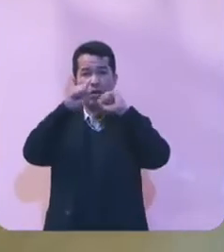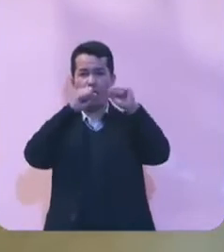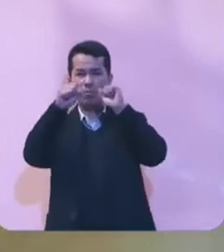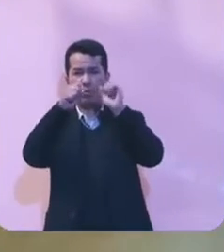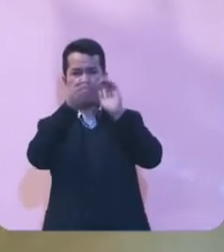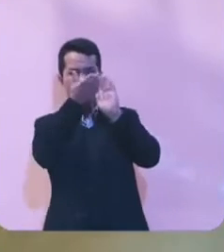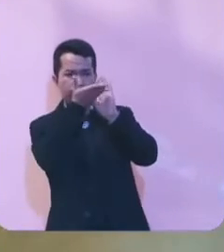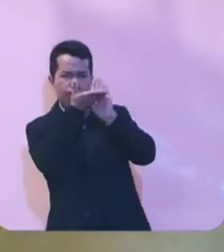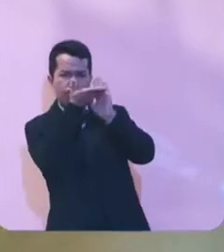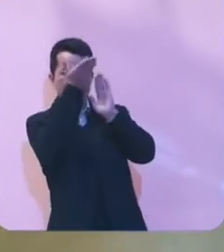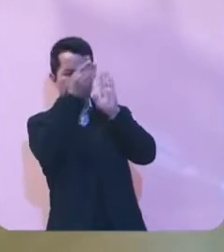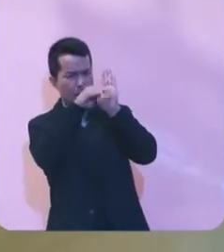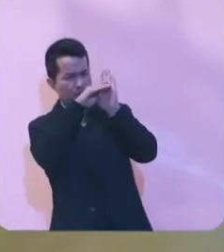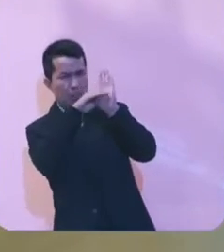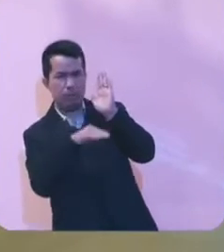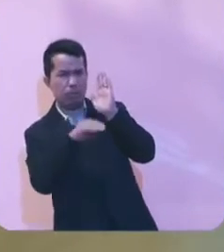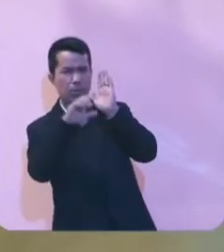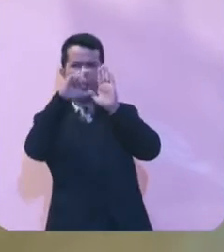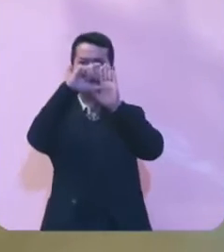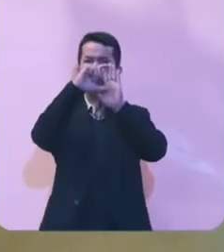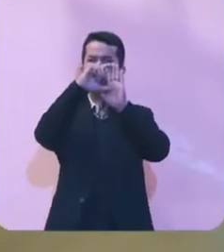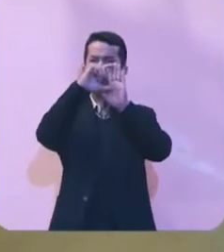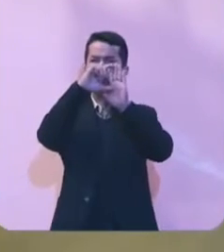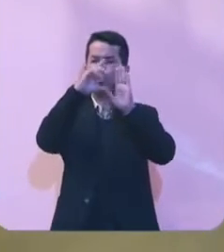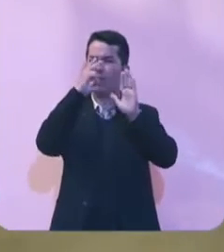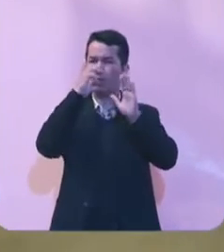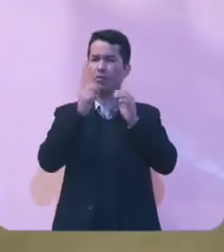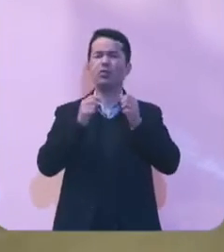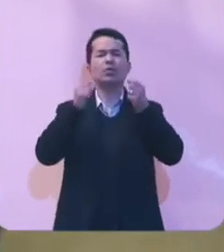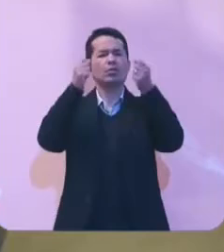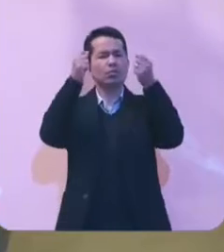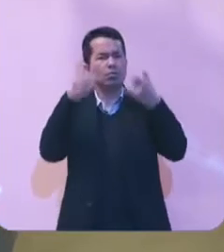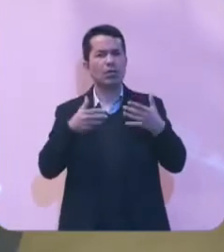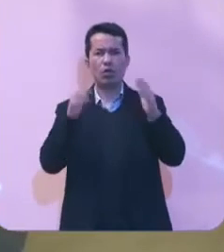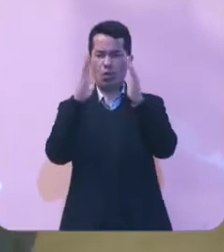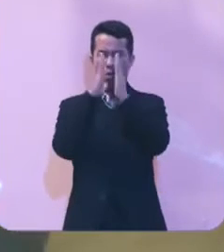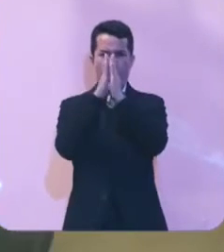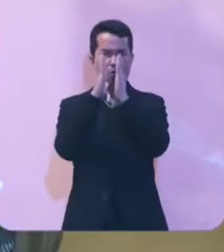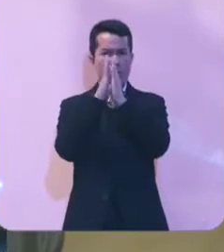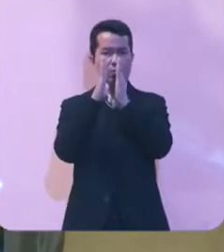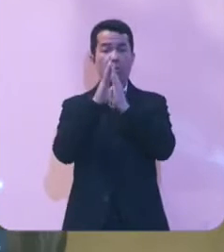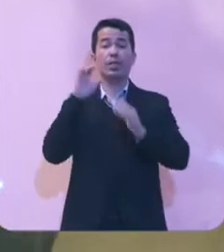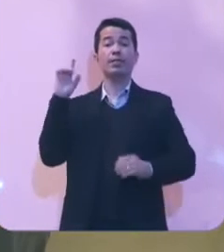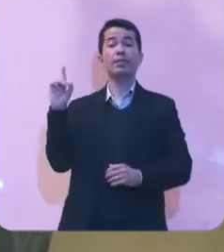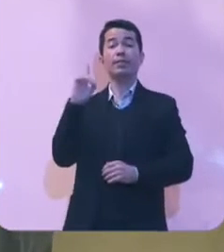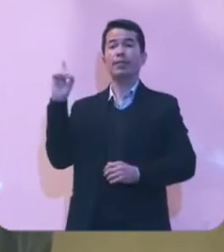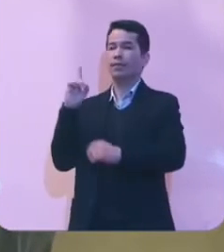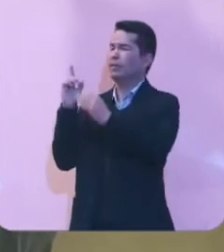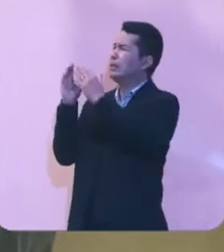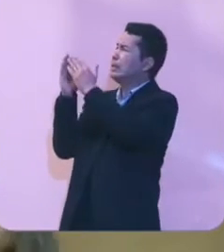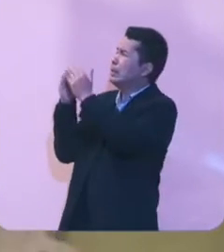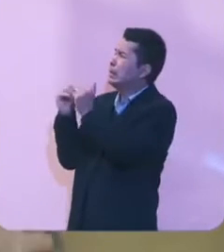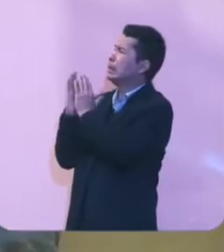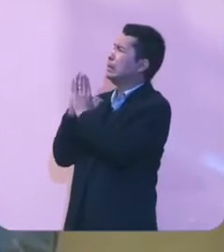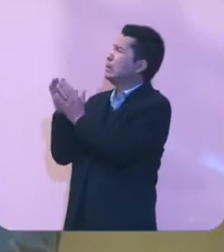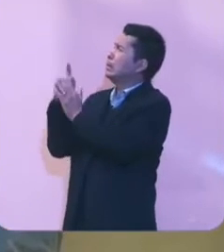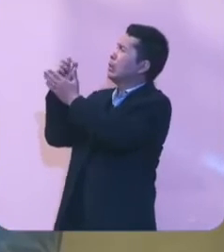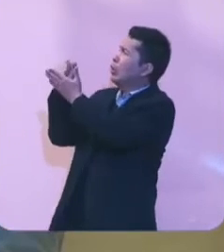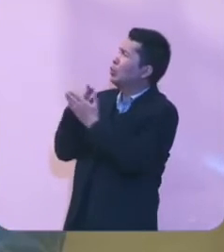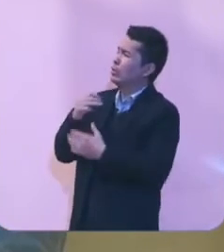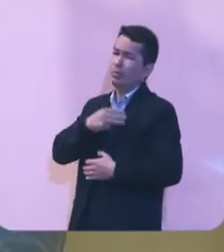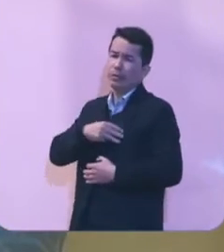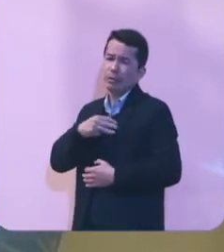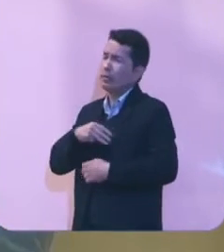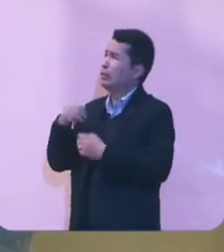e na primeira parte existe uma oração que é feita por Davi, pedindo misericórdia, graça de Deus para que ele obtenha